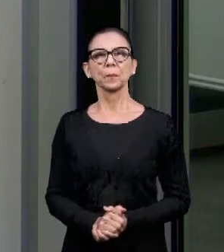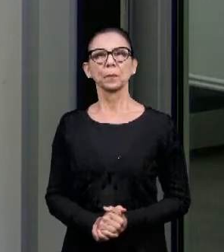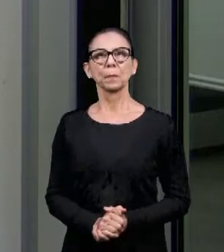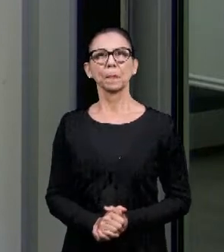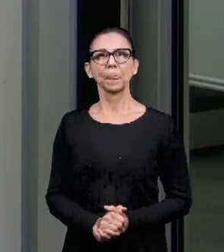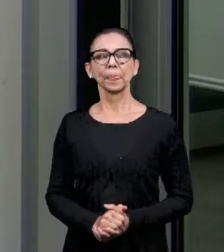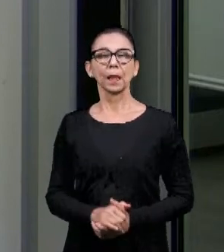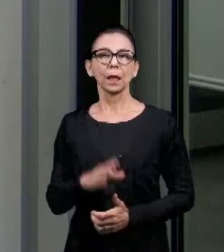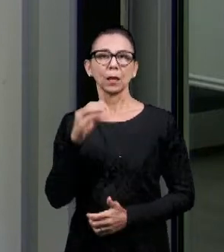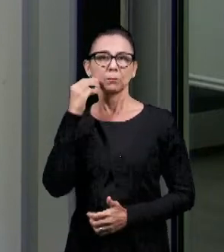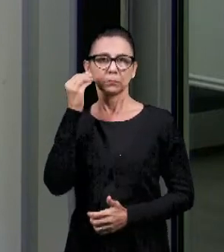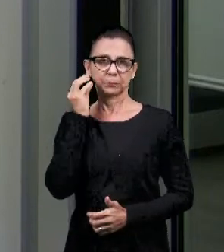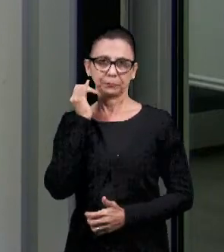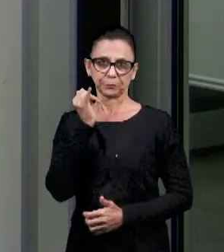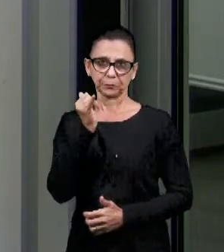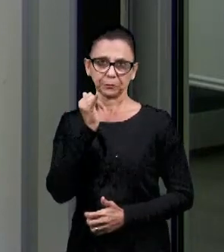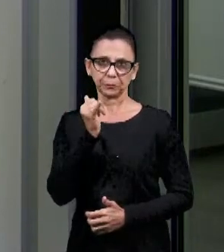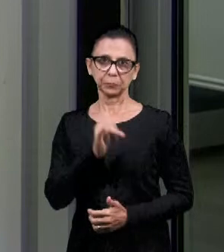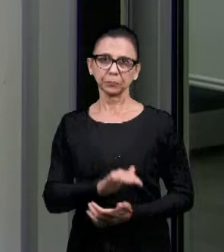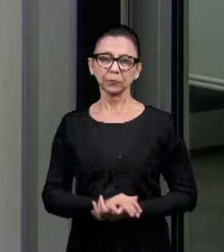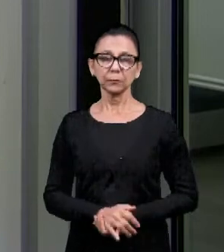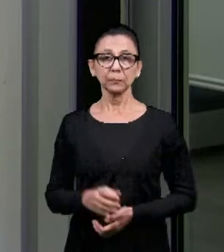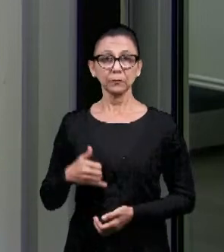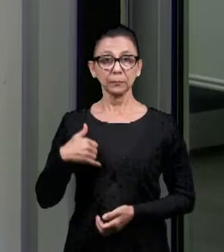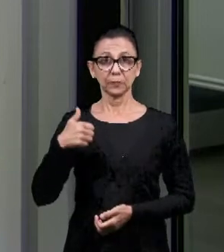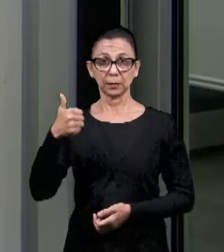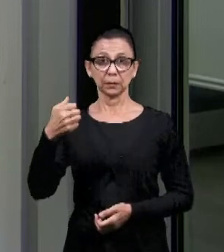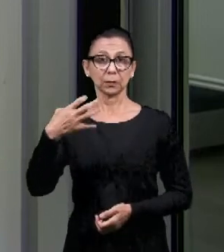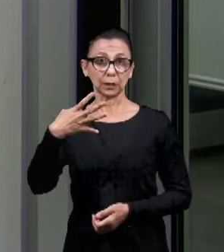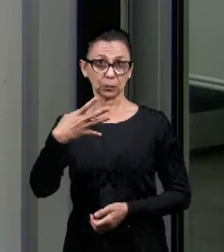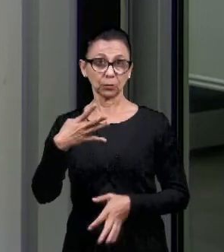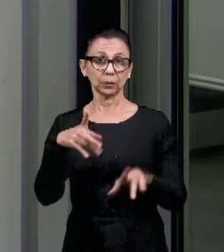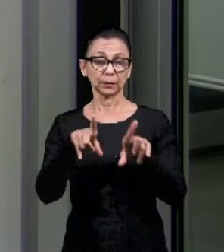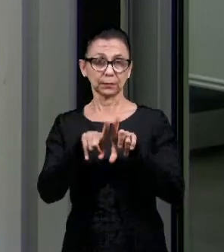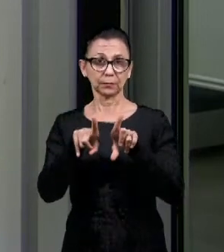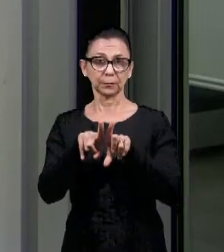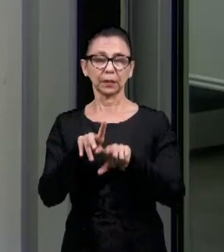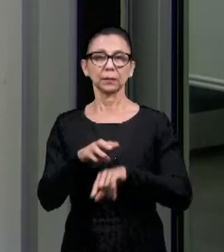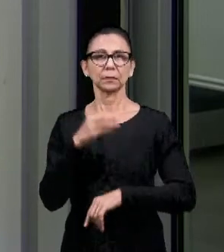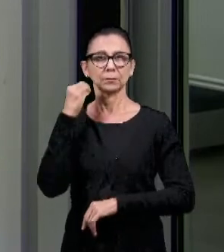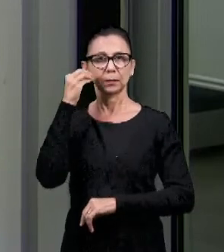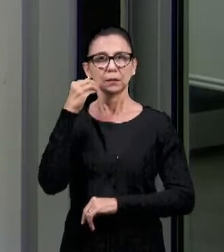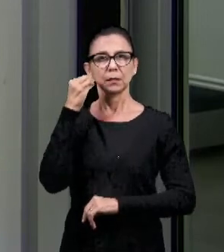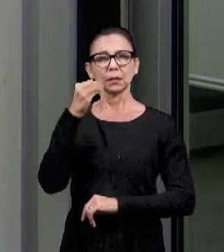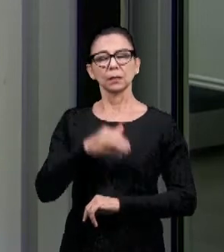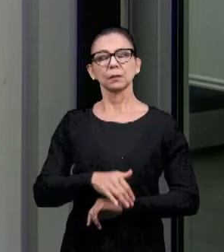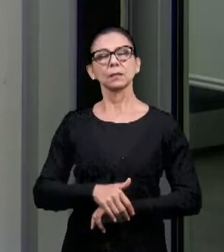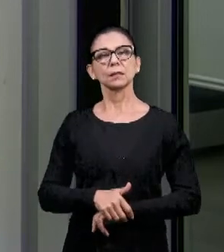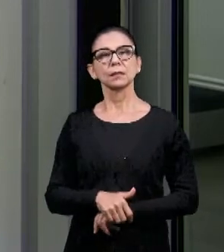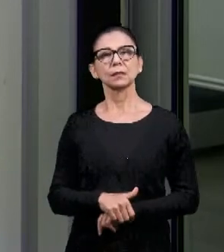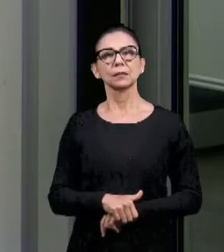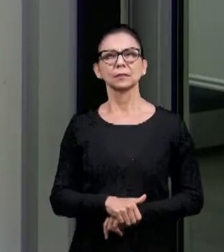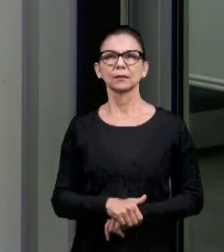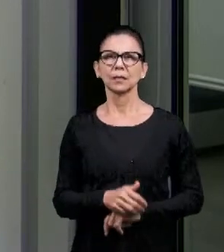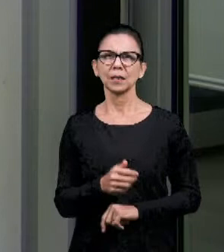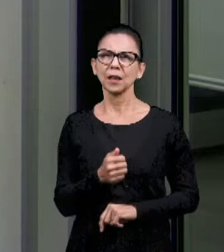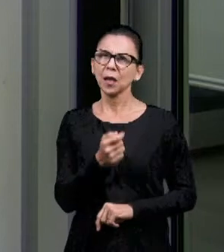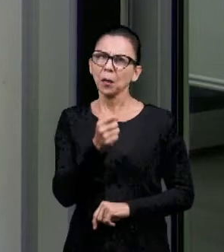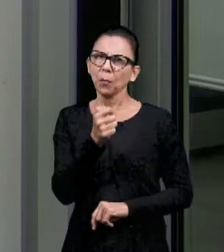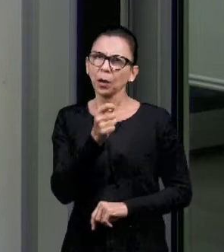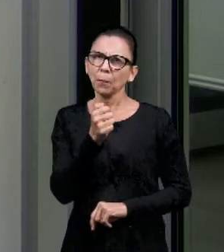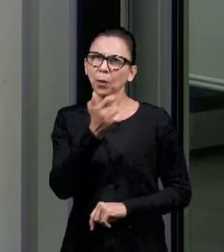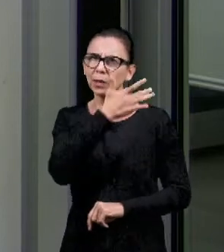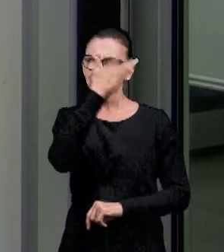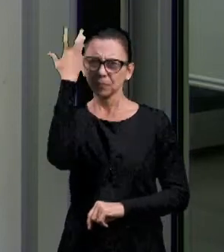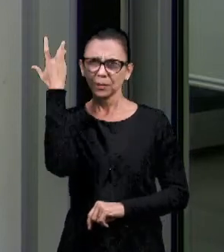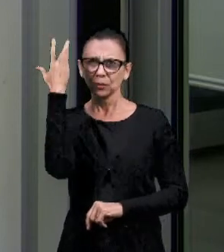uma experiência aqui, com 14 anos de idade também. Poucas pessoas sabem disso, mas agora eu posso dizer porque já